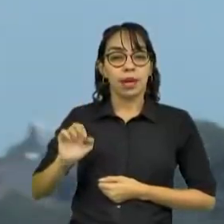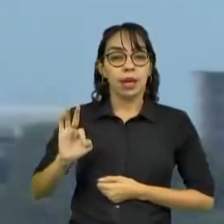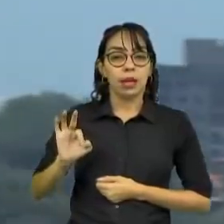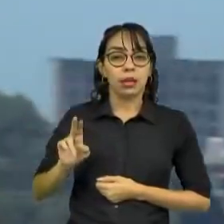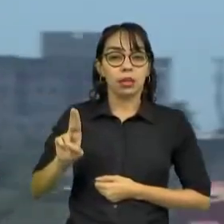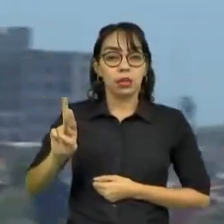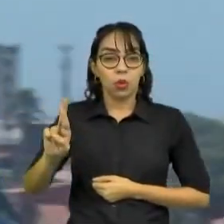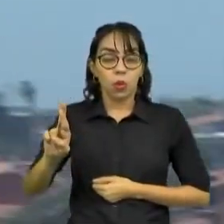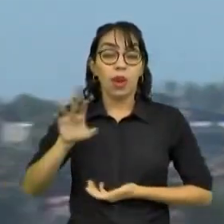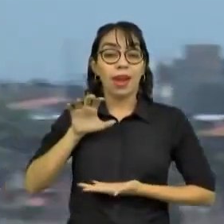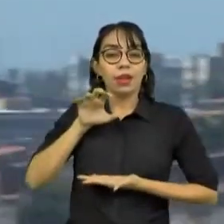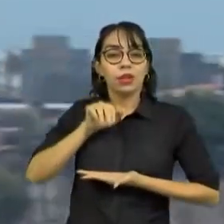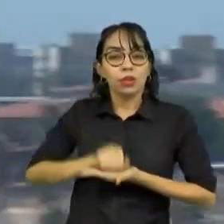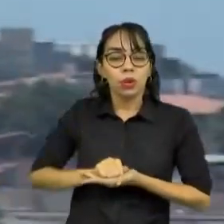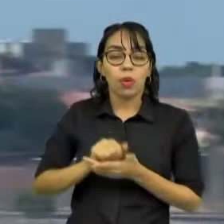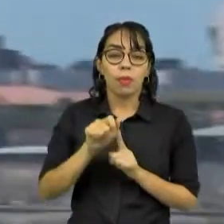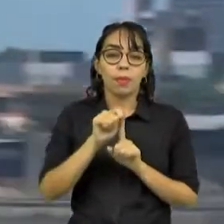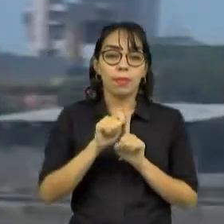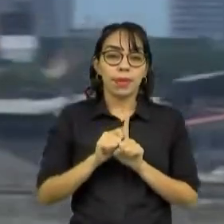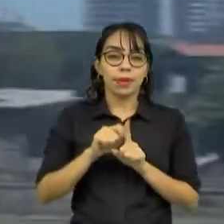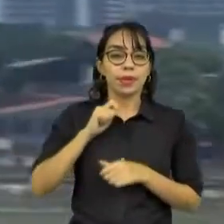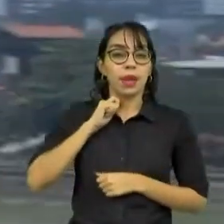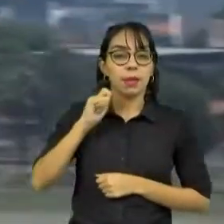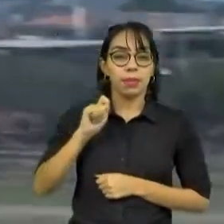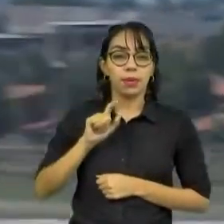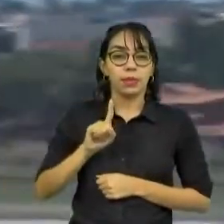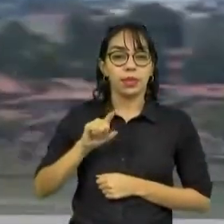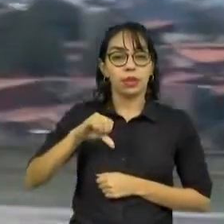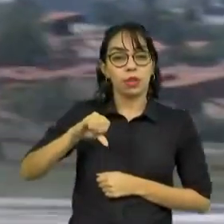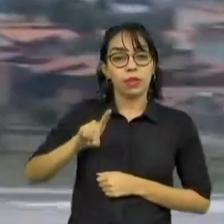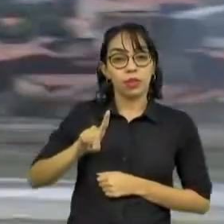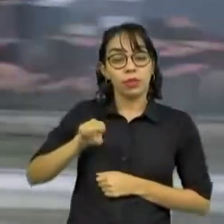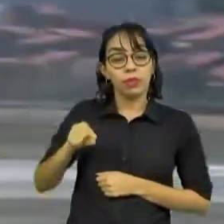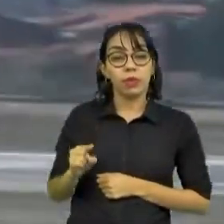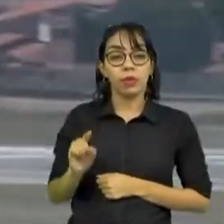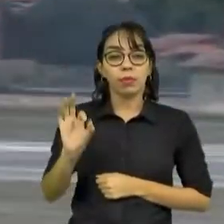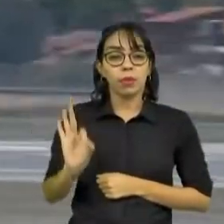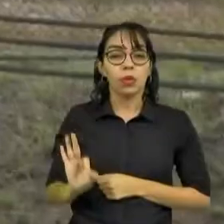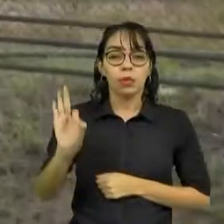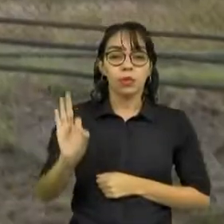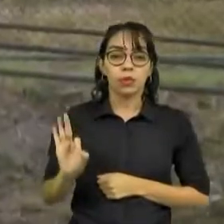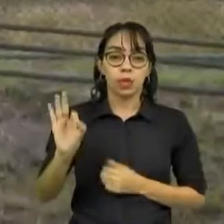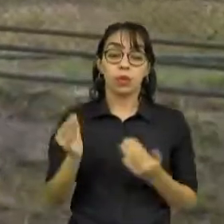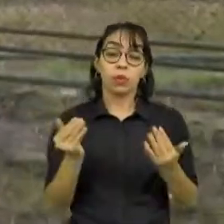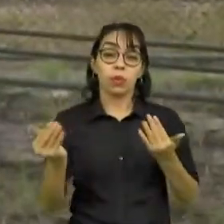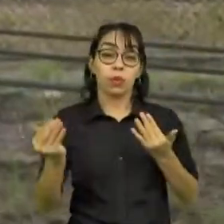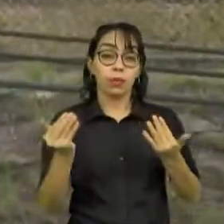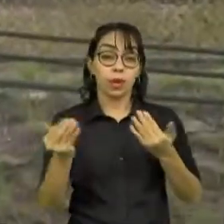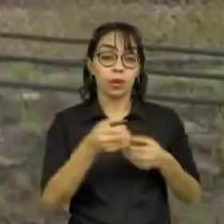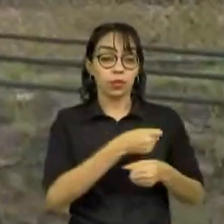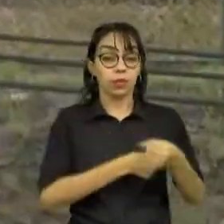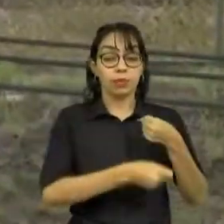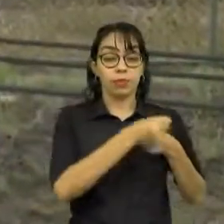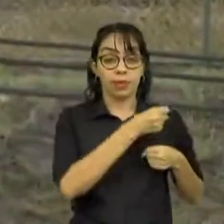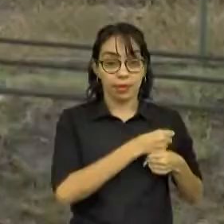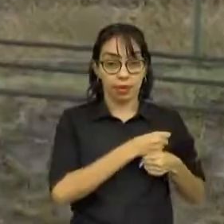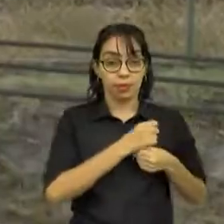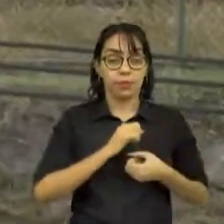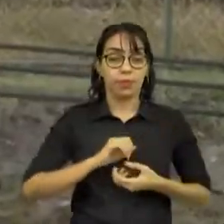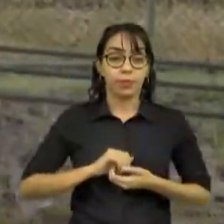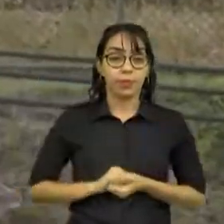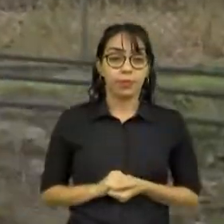em abril alta de 191,1% em comparação com o mesmo período de 2021. Apesar